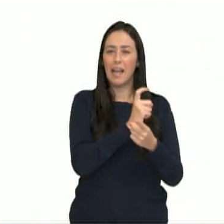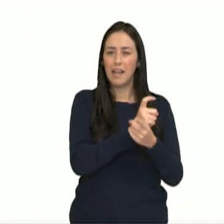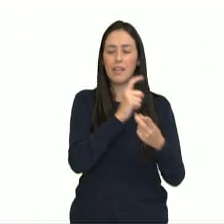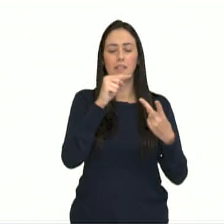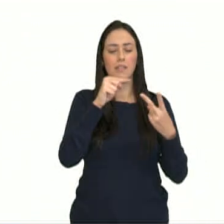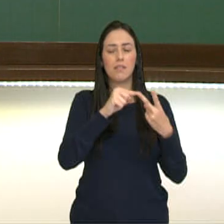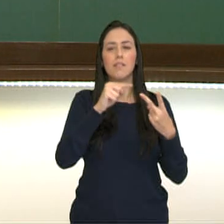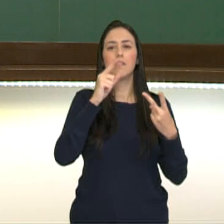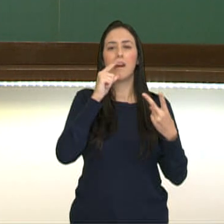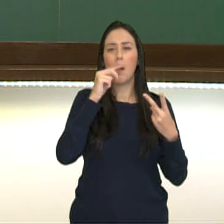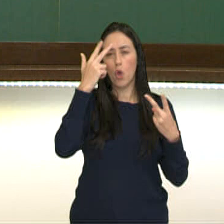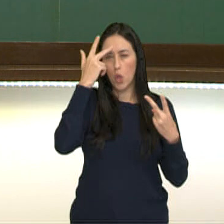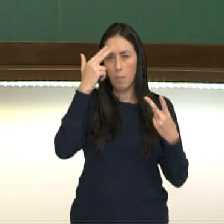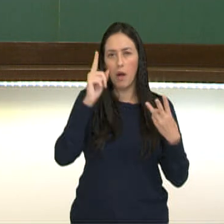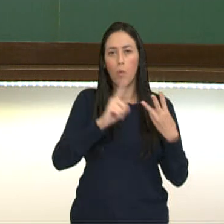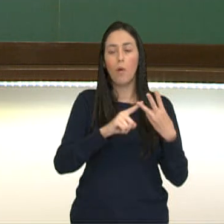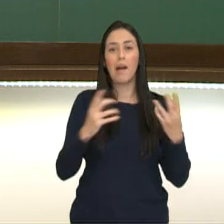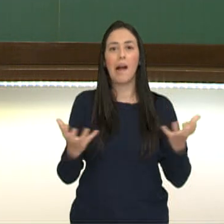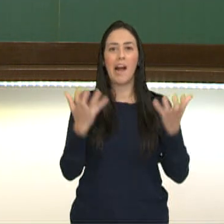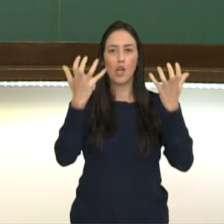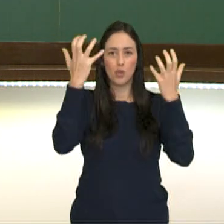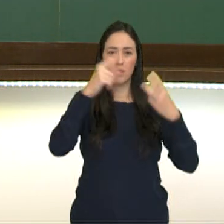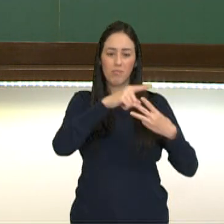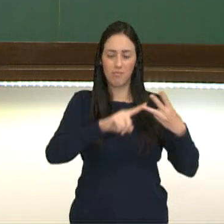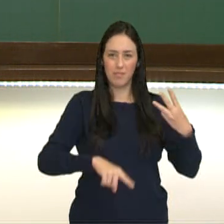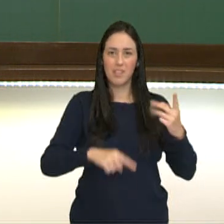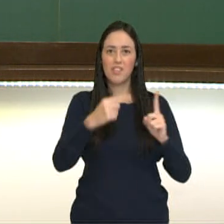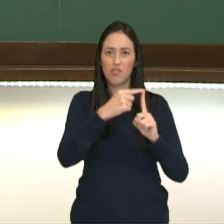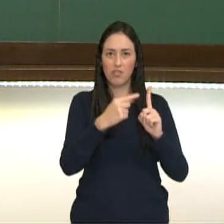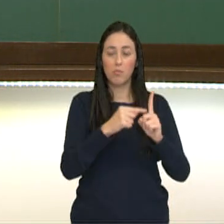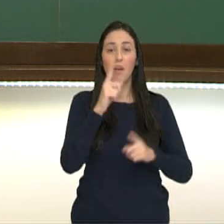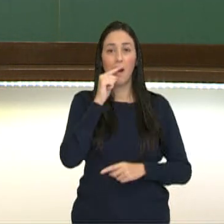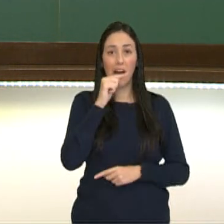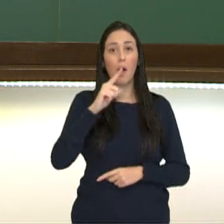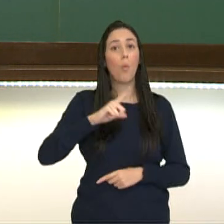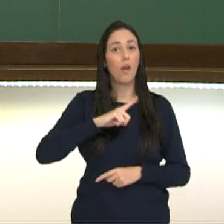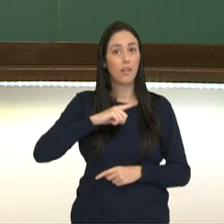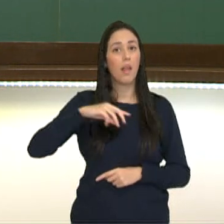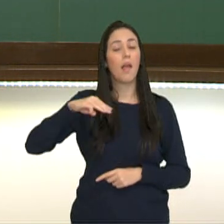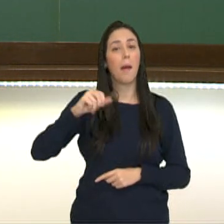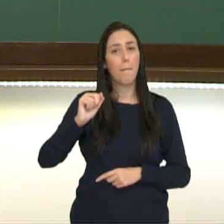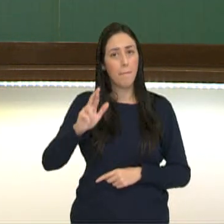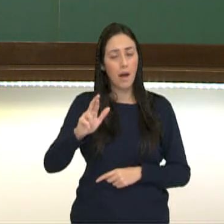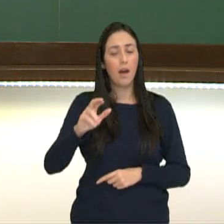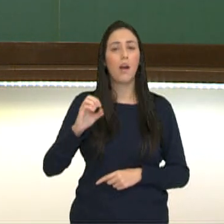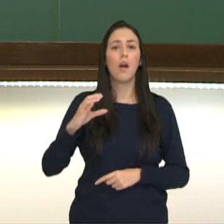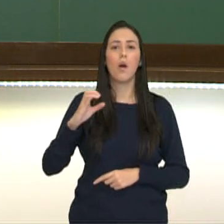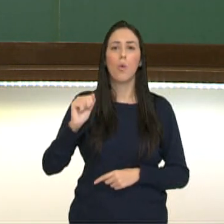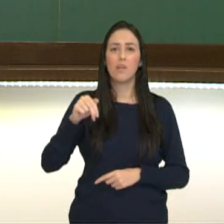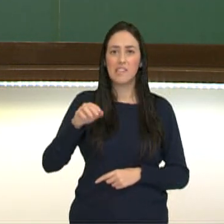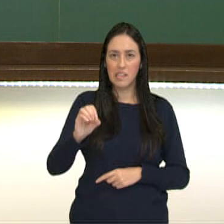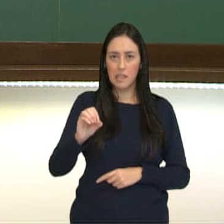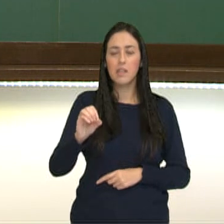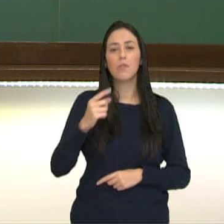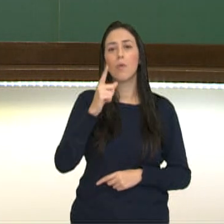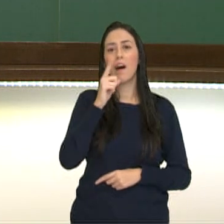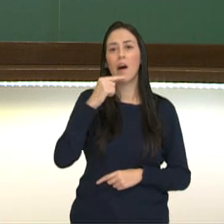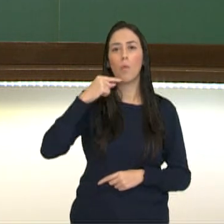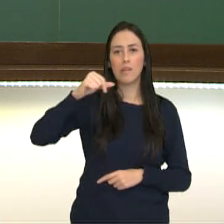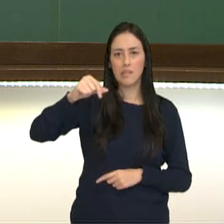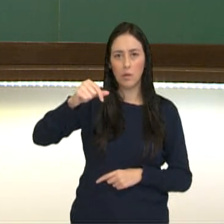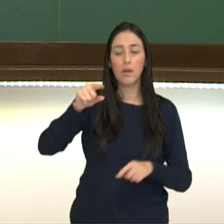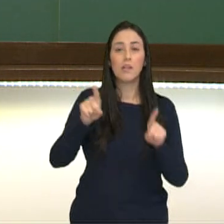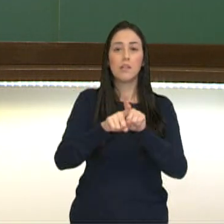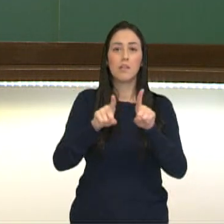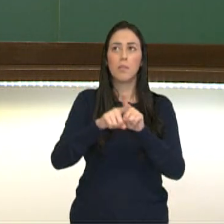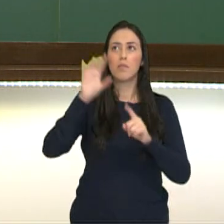gasoso. E que a água ela está presente nos mares e oceanos na forma de água salgada e nos continentes na forma